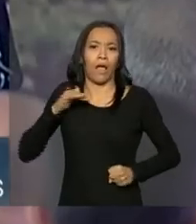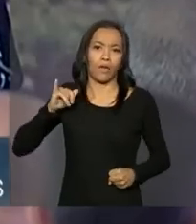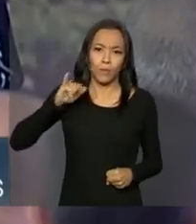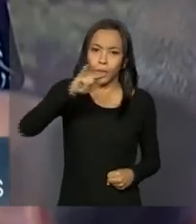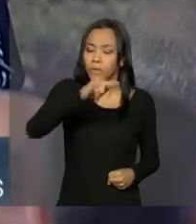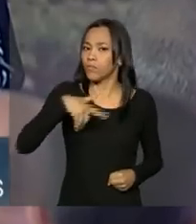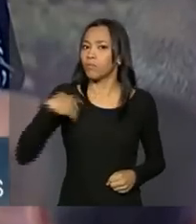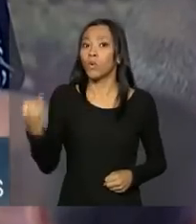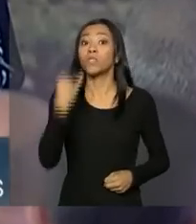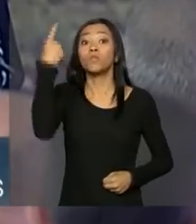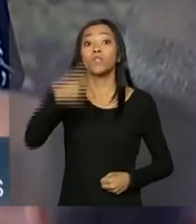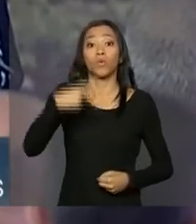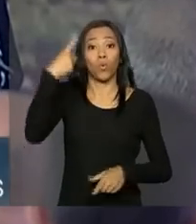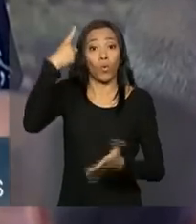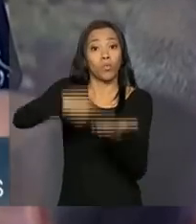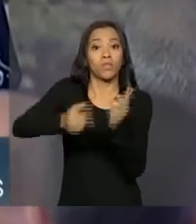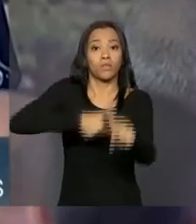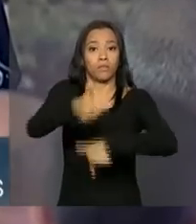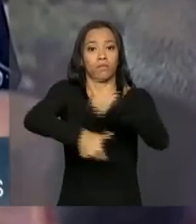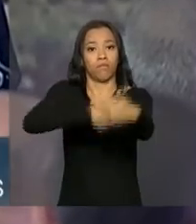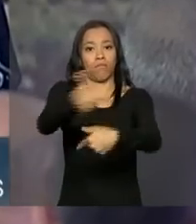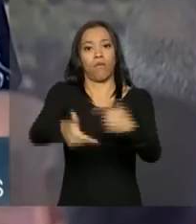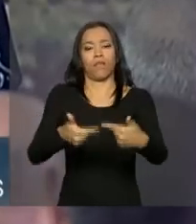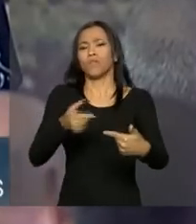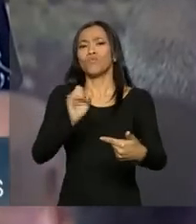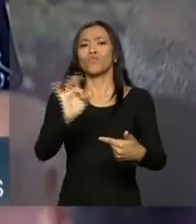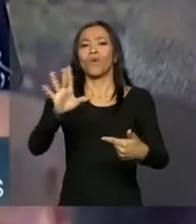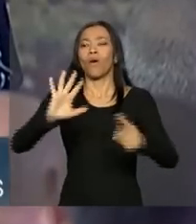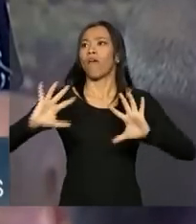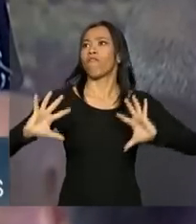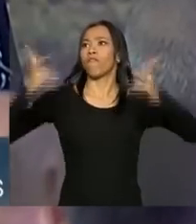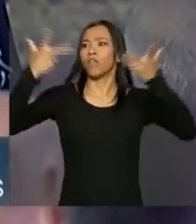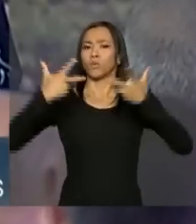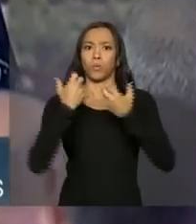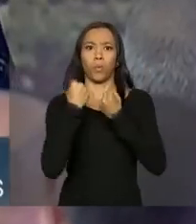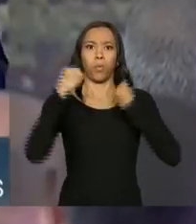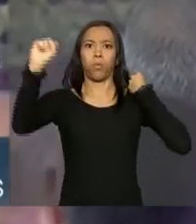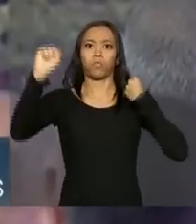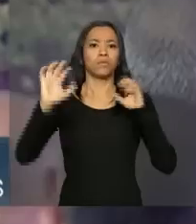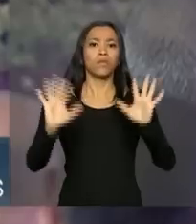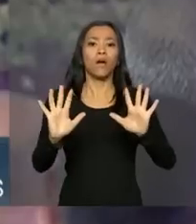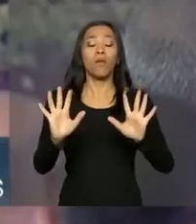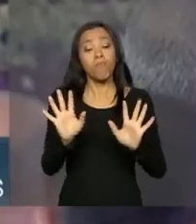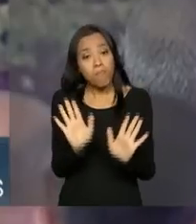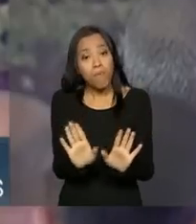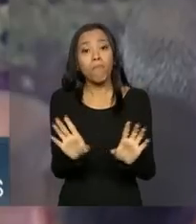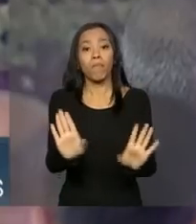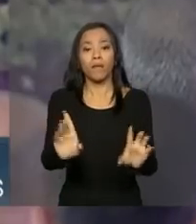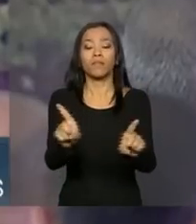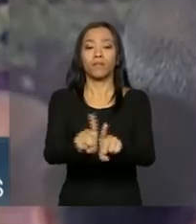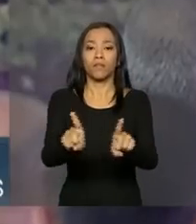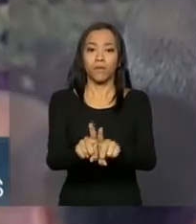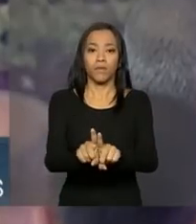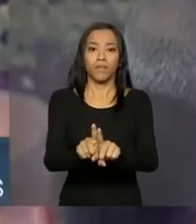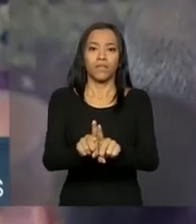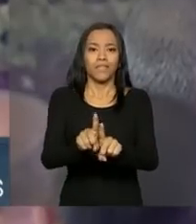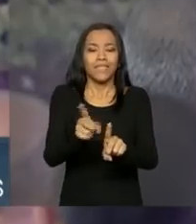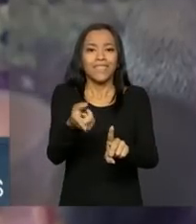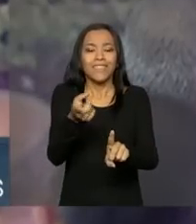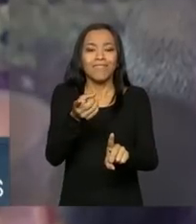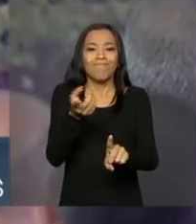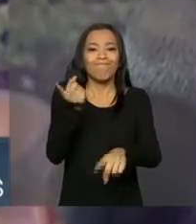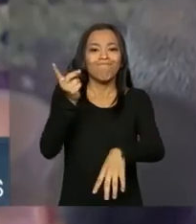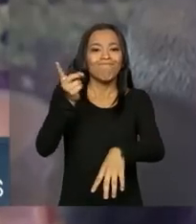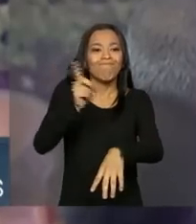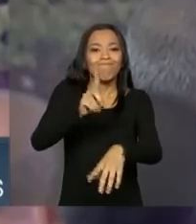e da ordem, não só nos grandes eventos, mas em momentos bastante